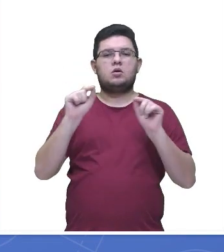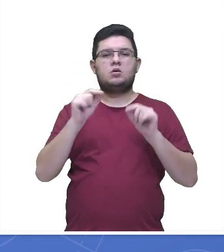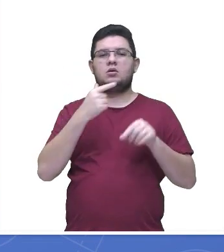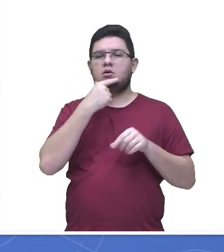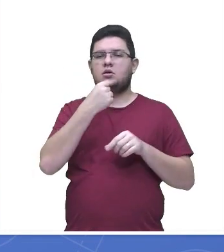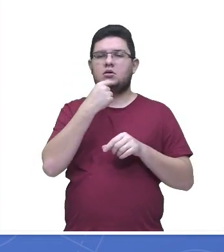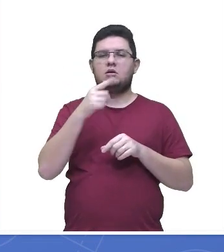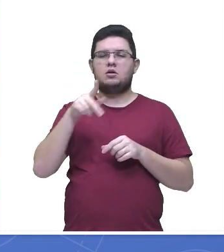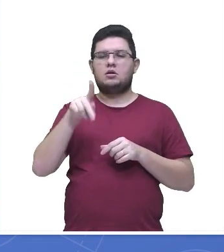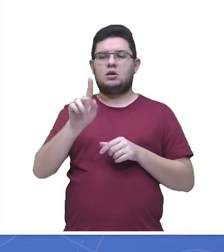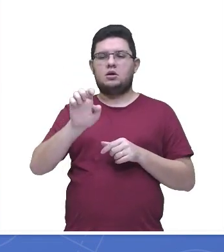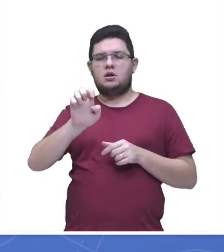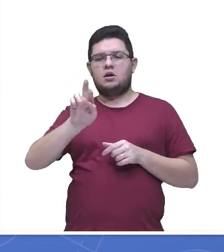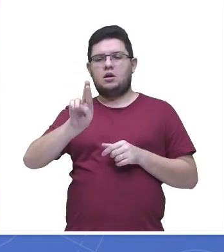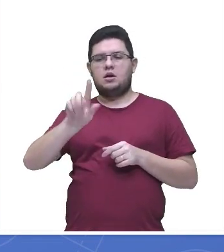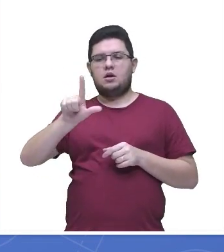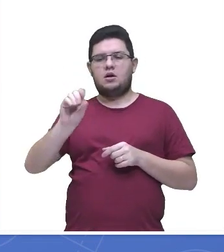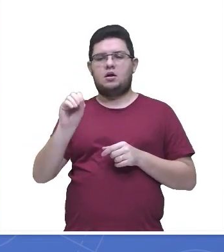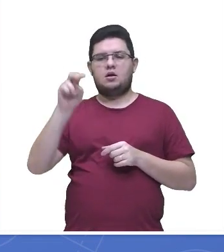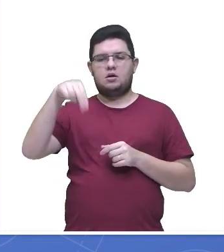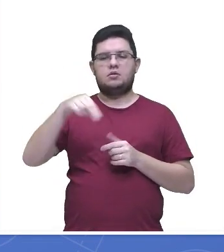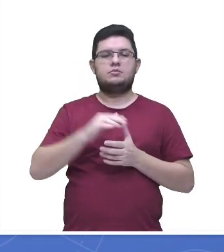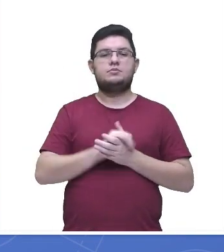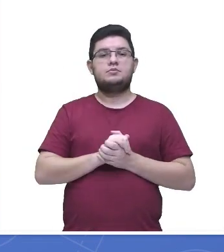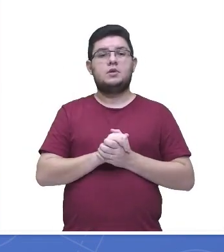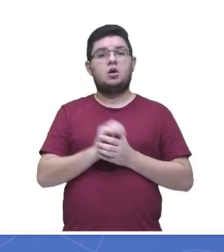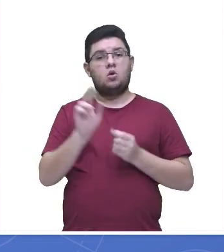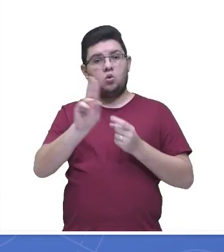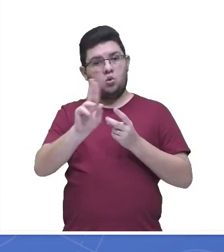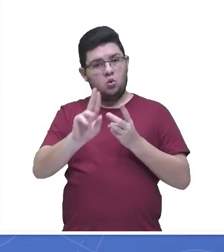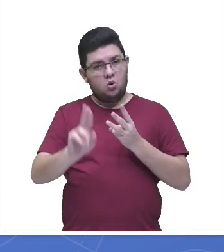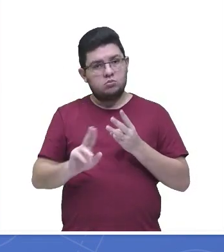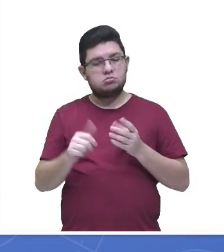seguinte: palmiforme,